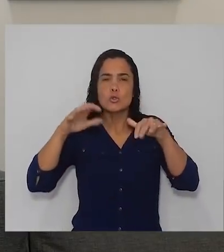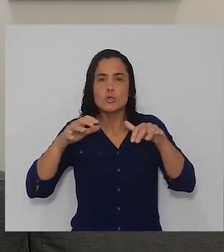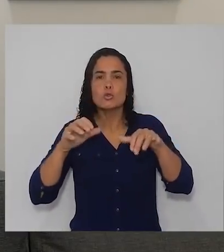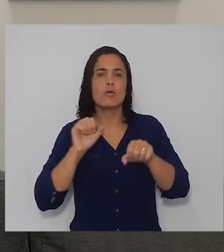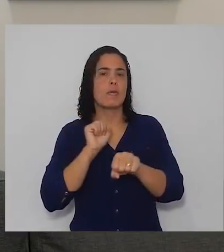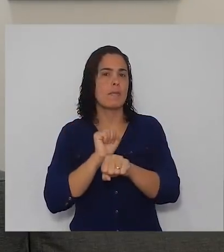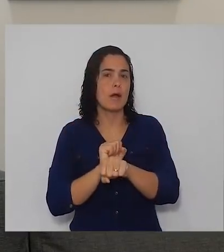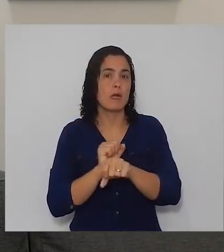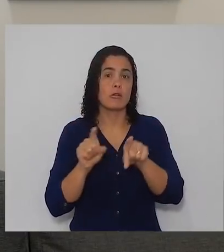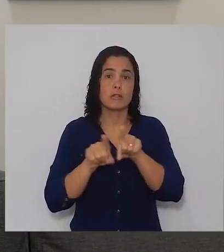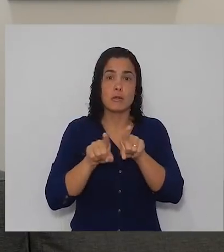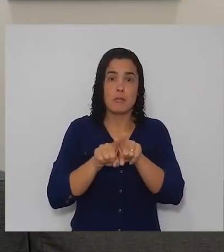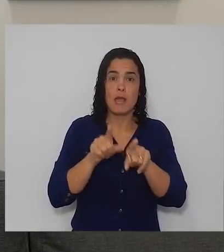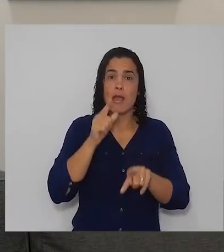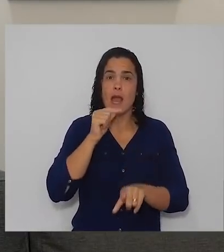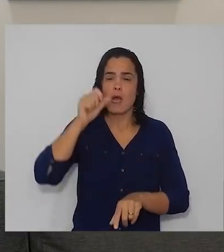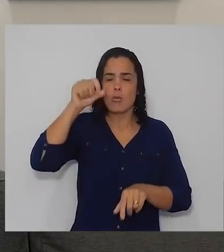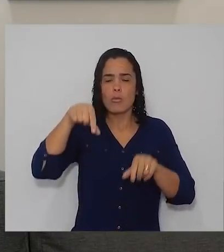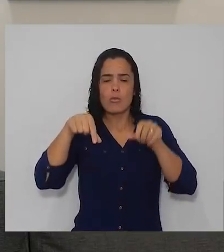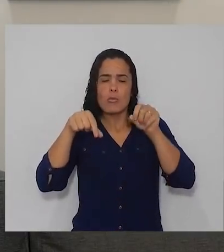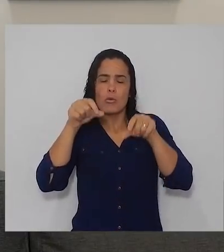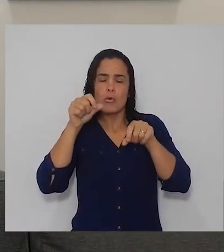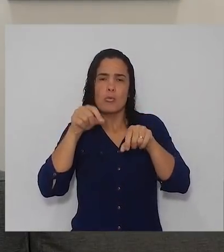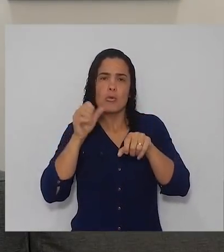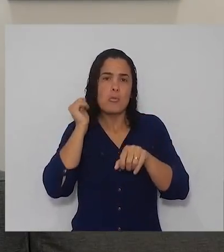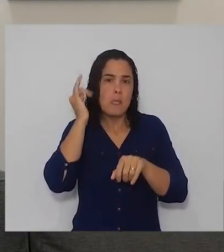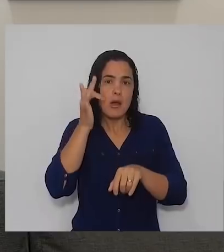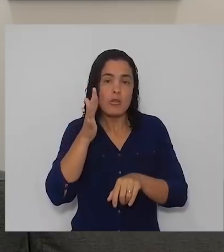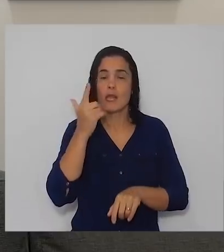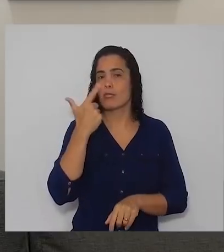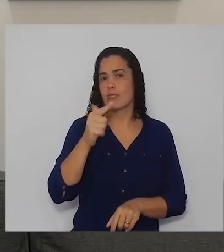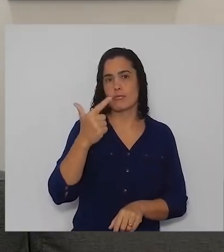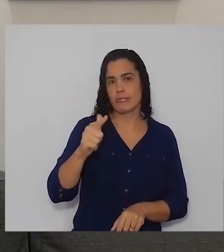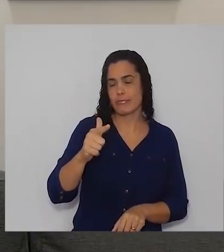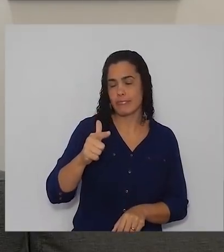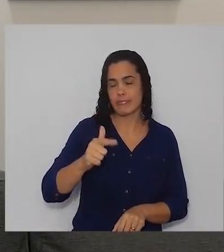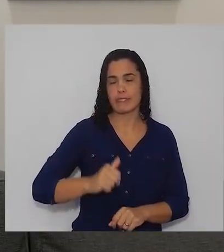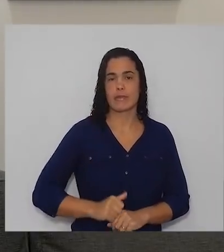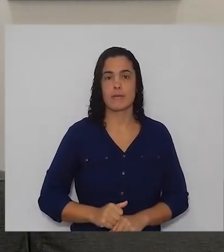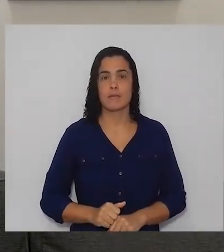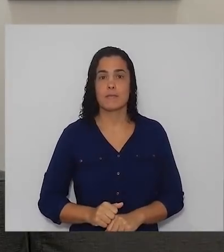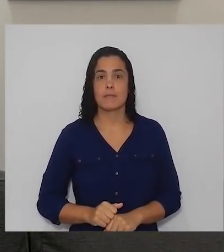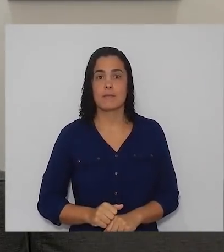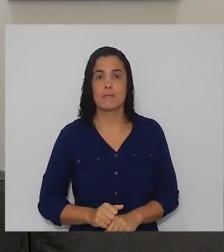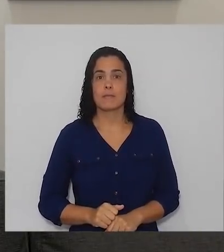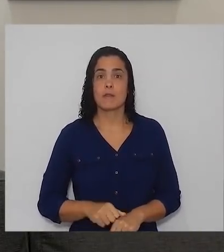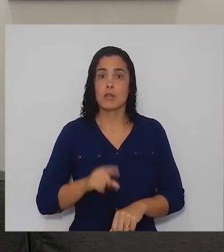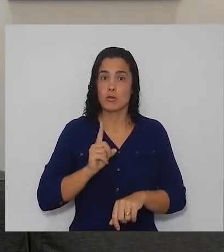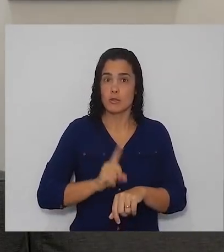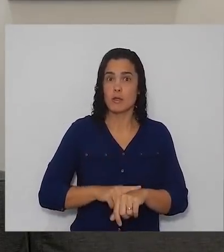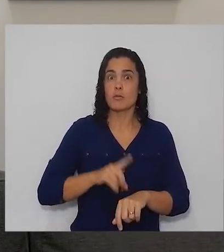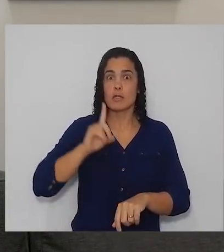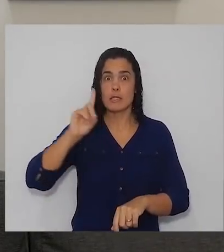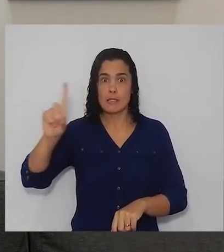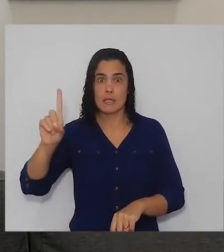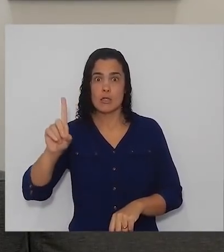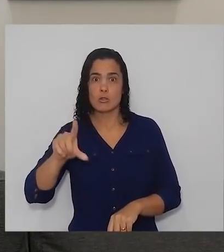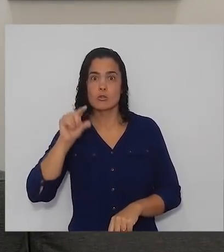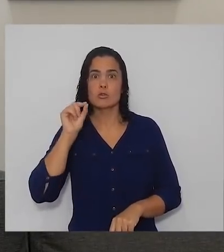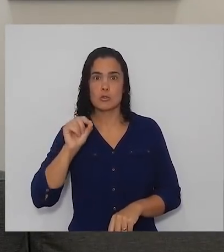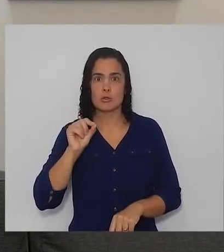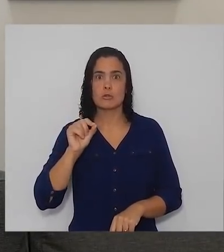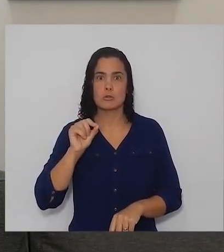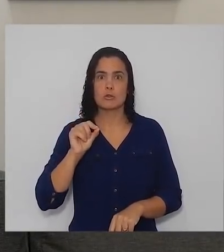céus. E em dado momento, esta palavra que veio da parte de Deus por meio dele à sua geração,